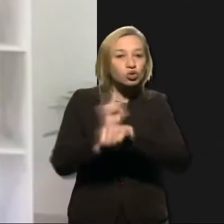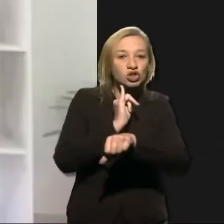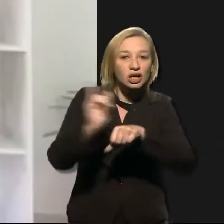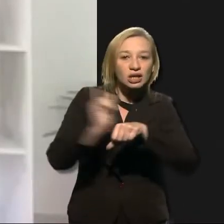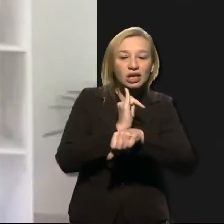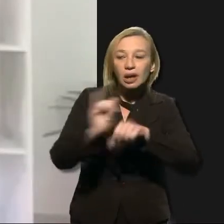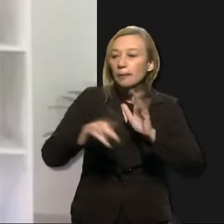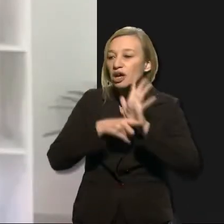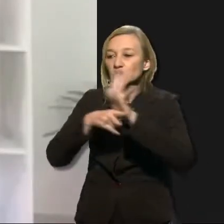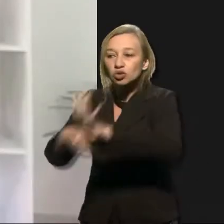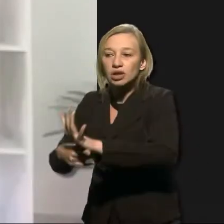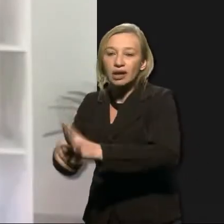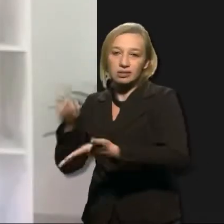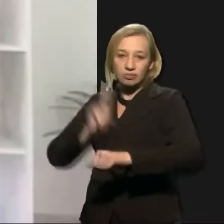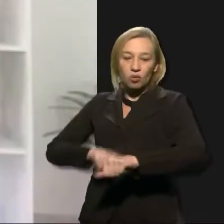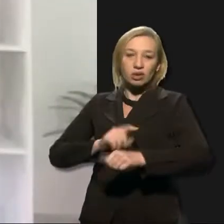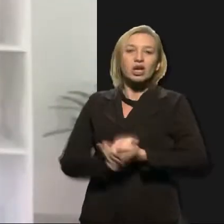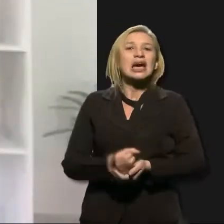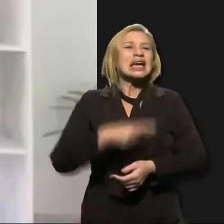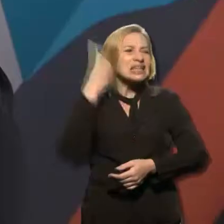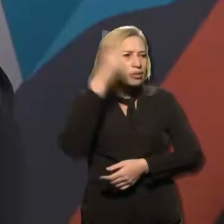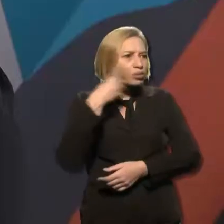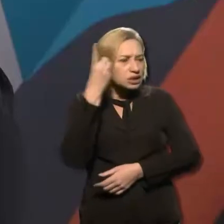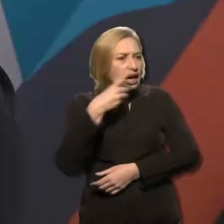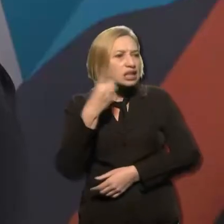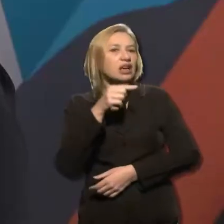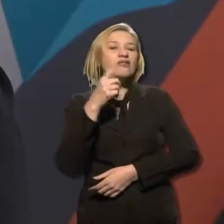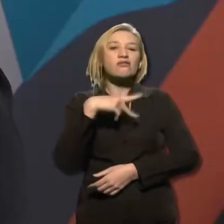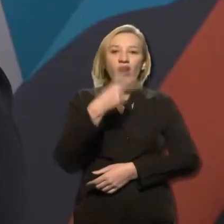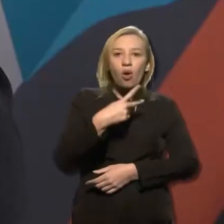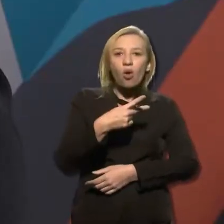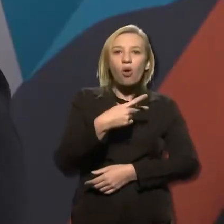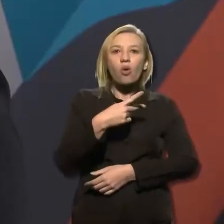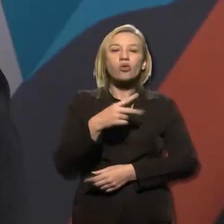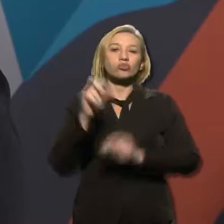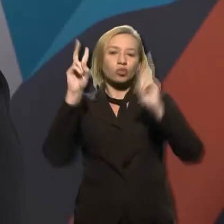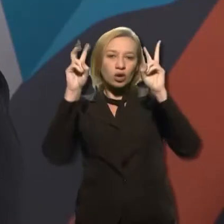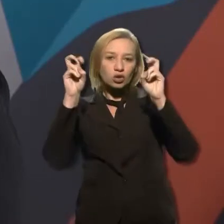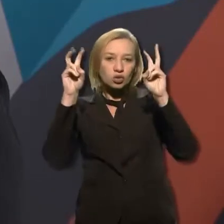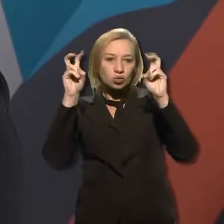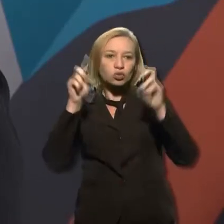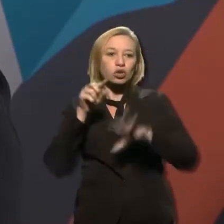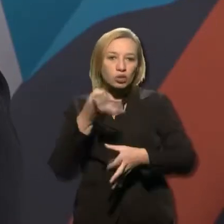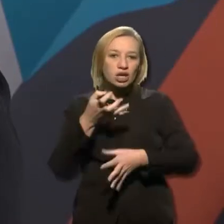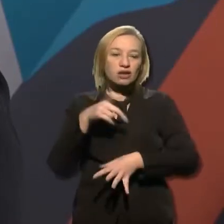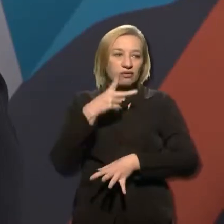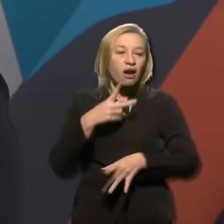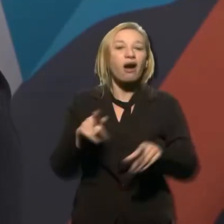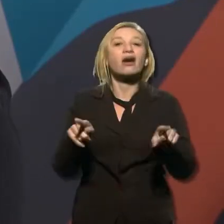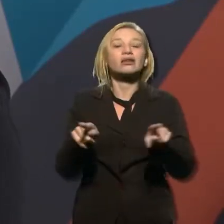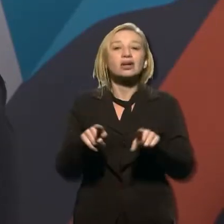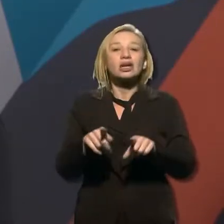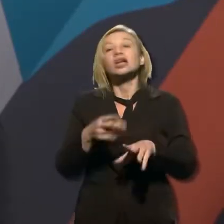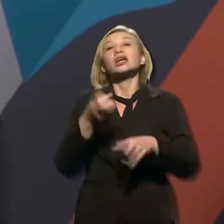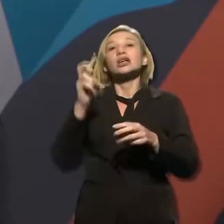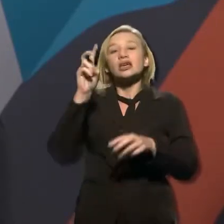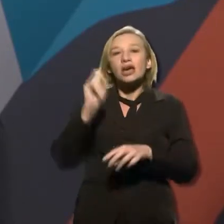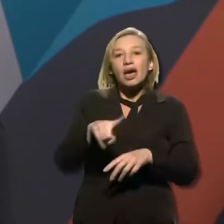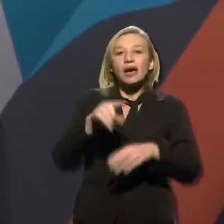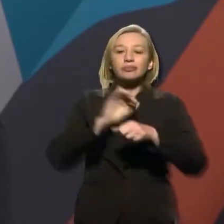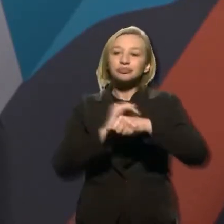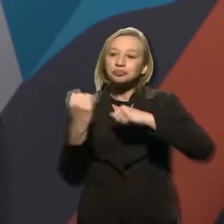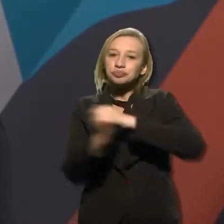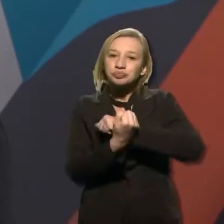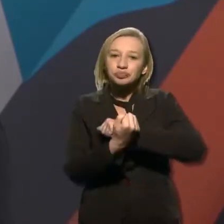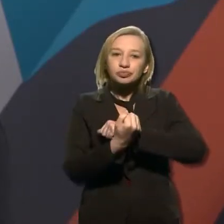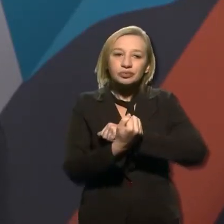conta dessa complexidade. Deputada, a senhora tocou na próxima questão que eu iria tocar, que é justamente essa